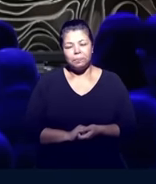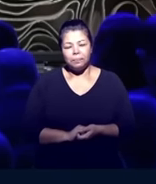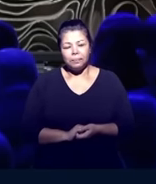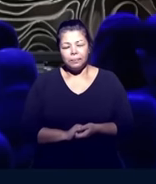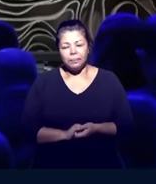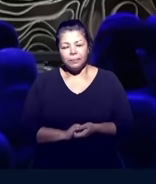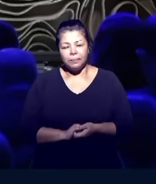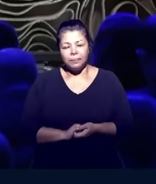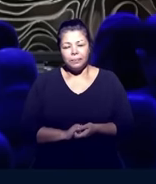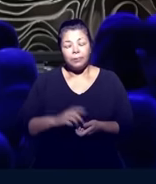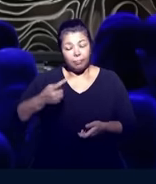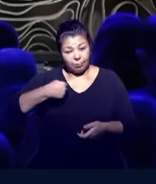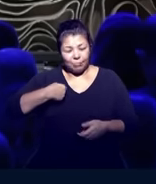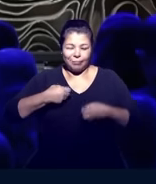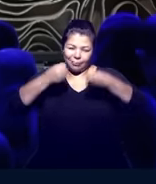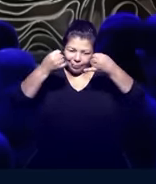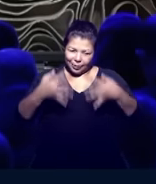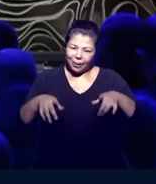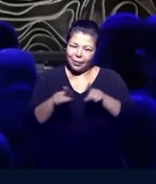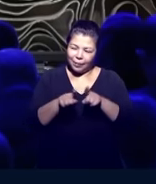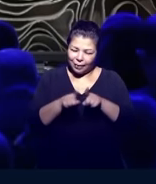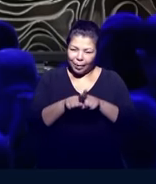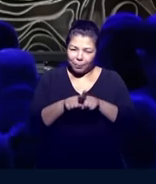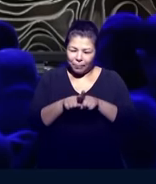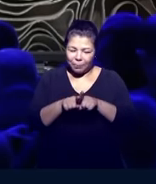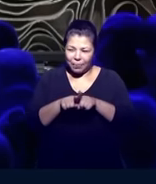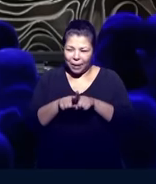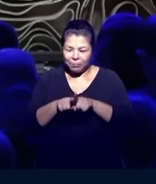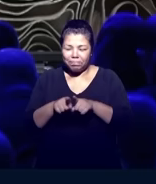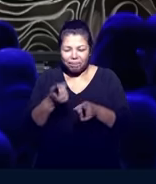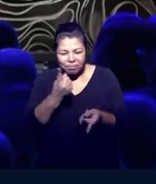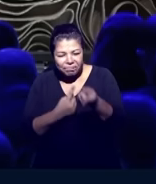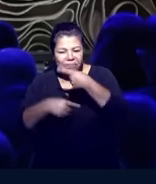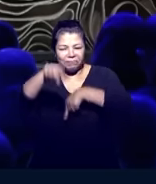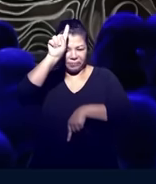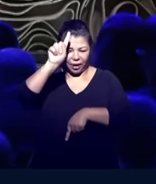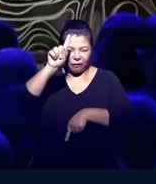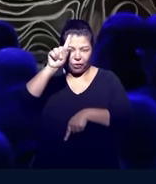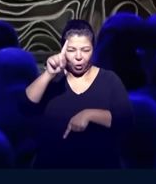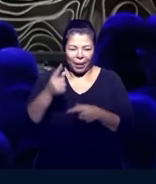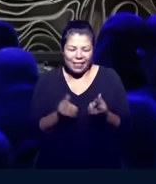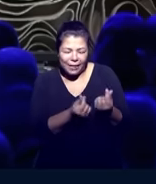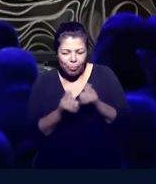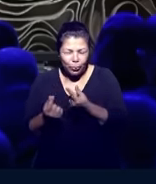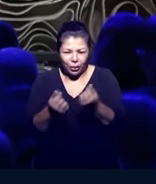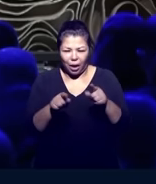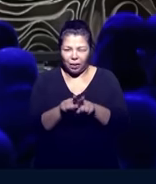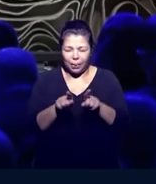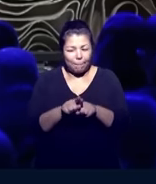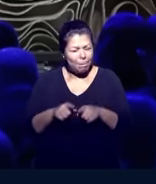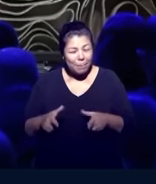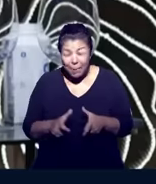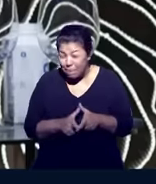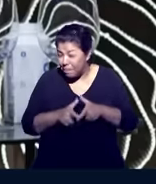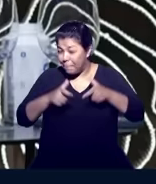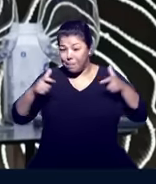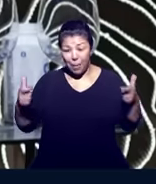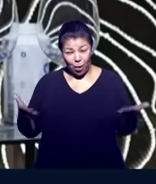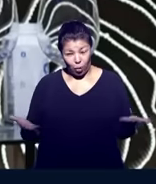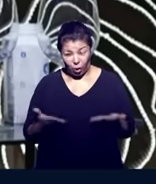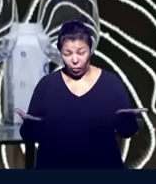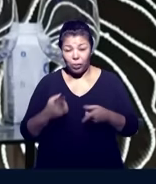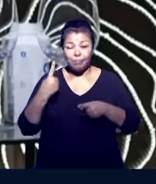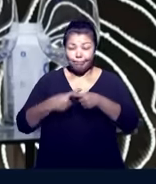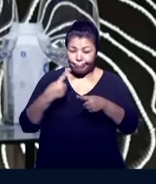que reforma tributária vai ter um impacto sobre a produtividade muito maior do que está se imaginando mas muito maior porque você vai